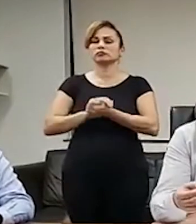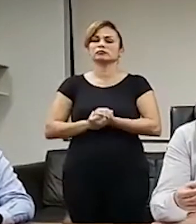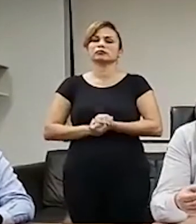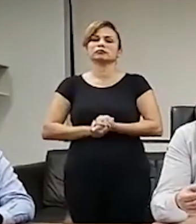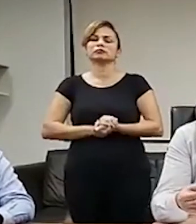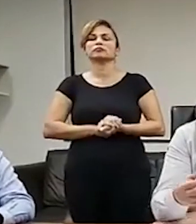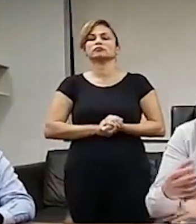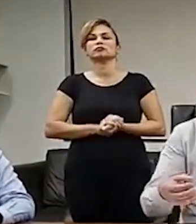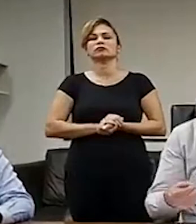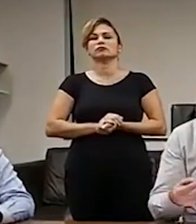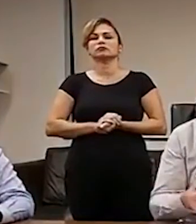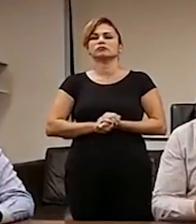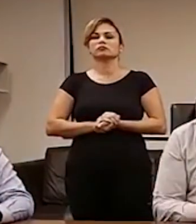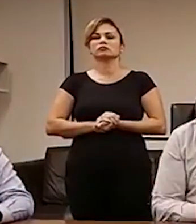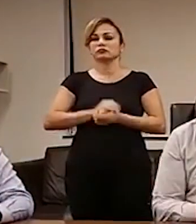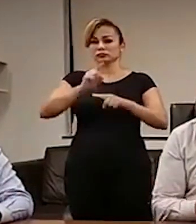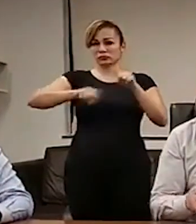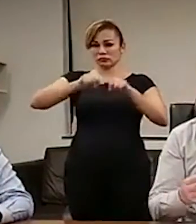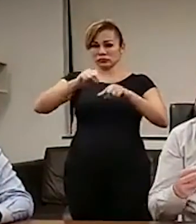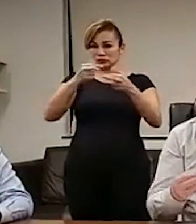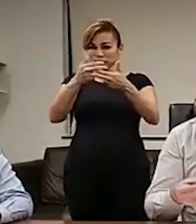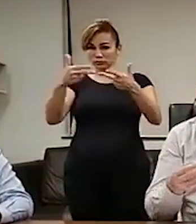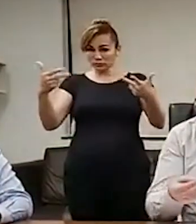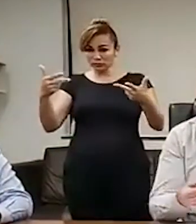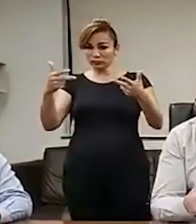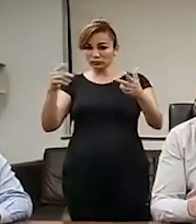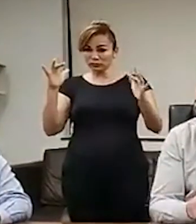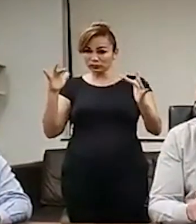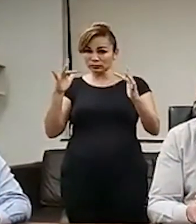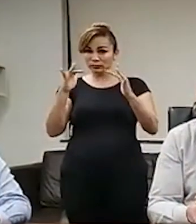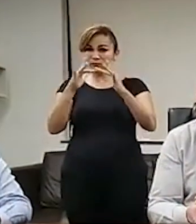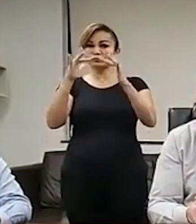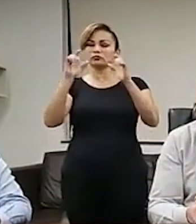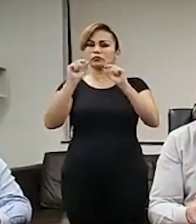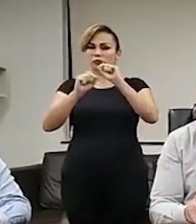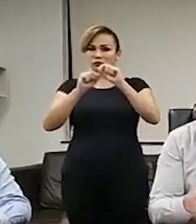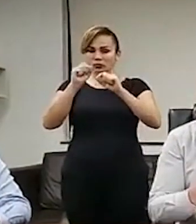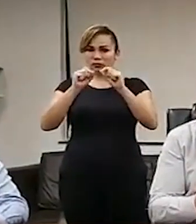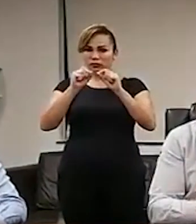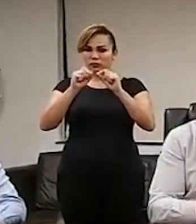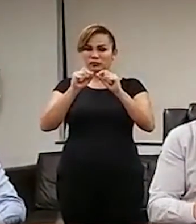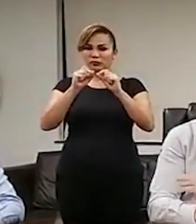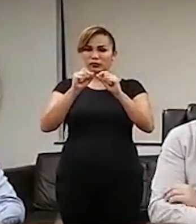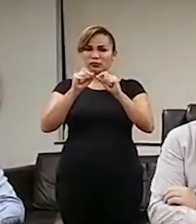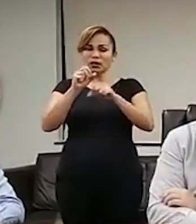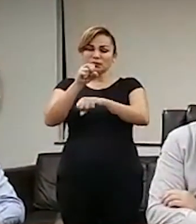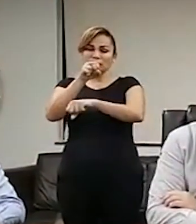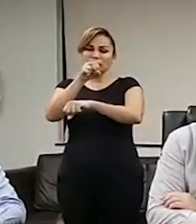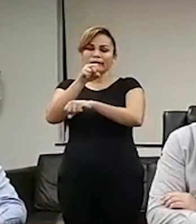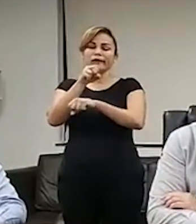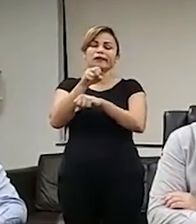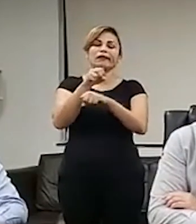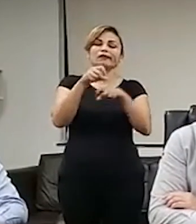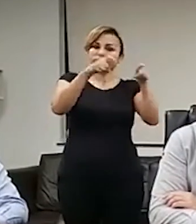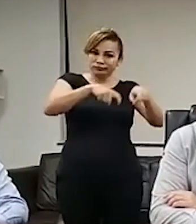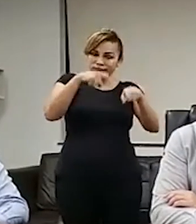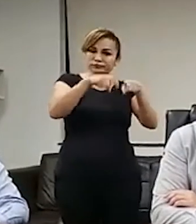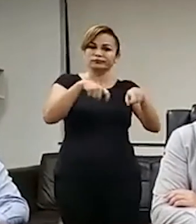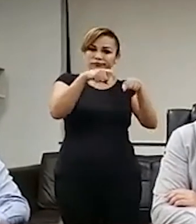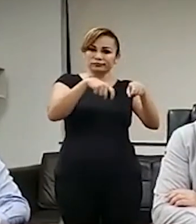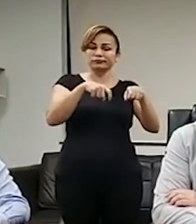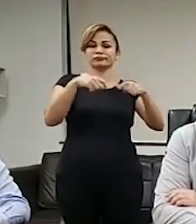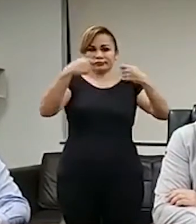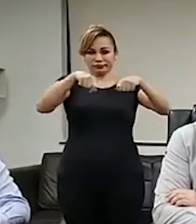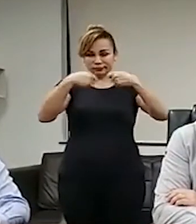caso, de produtos que são ligados à agroindústria, precisam continuar funcionando.